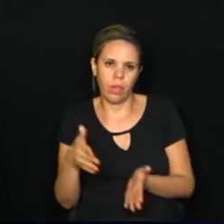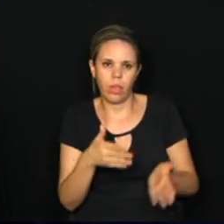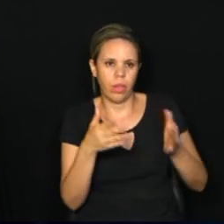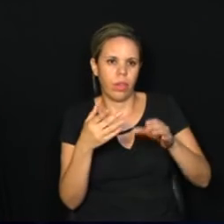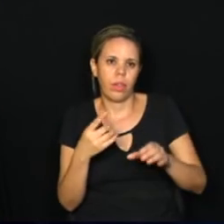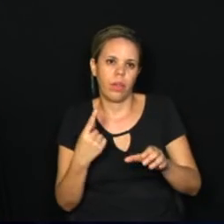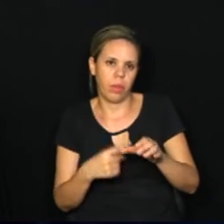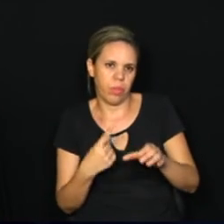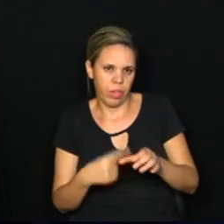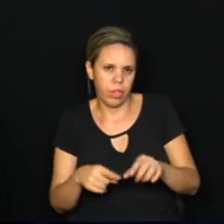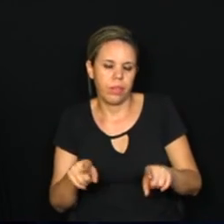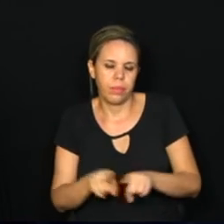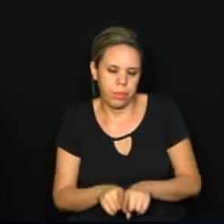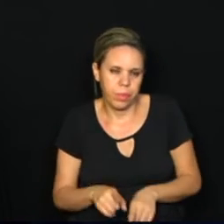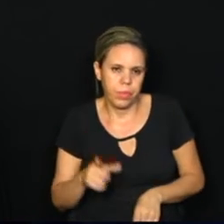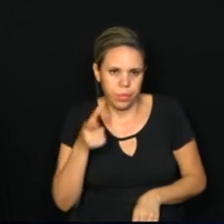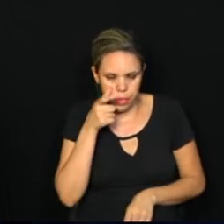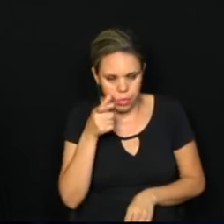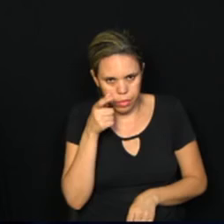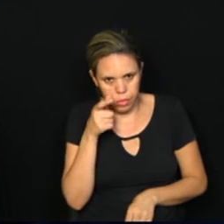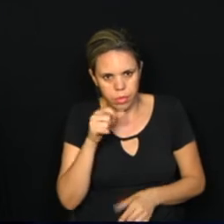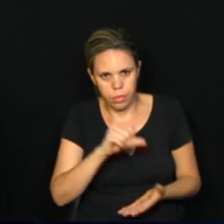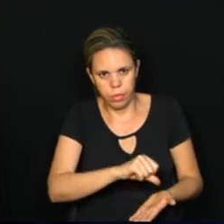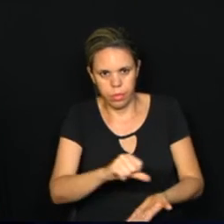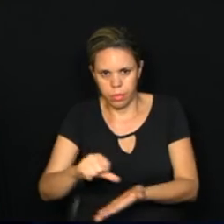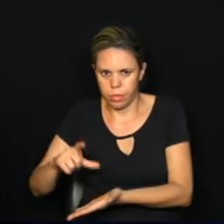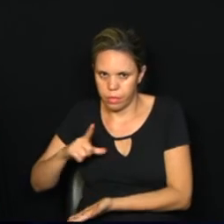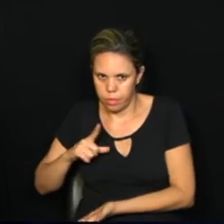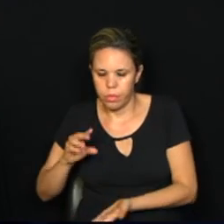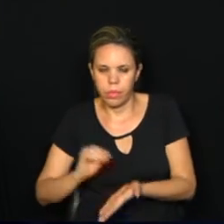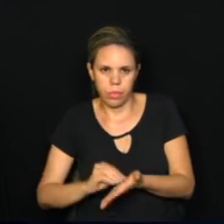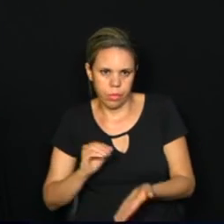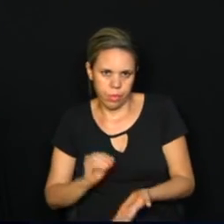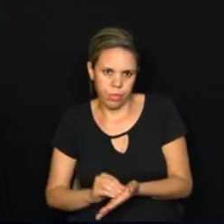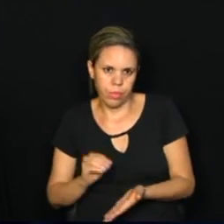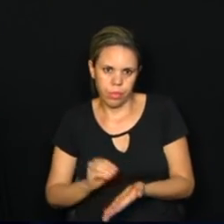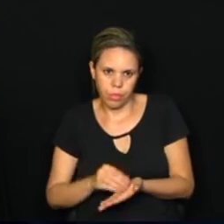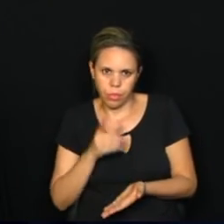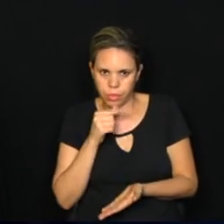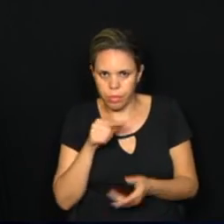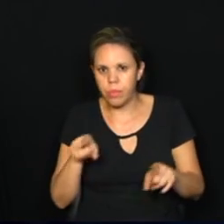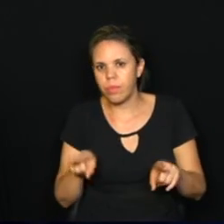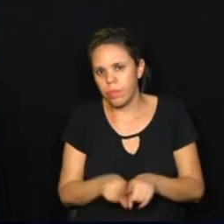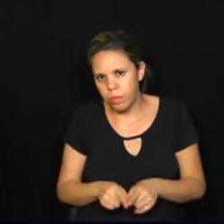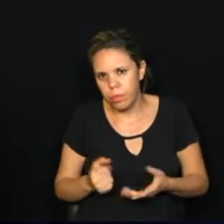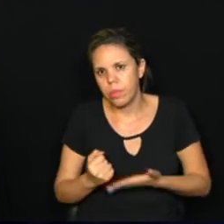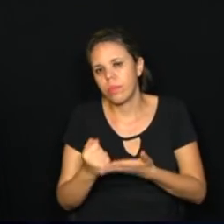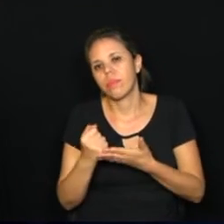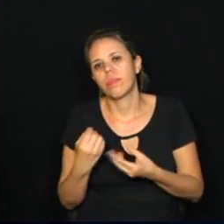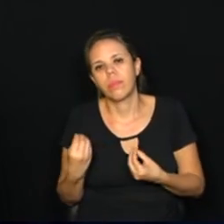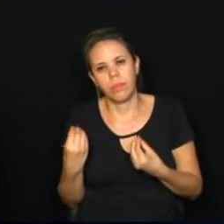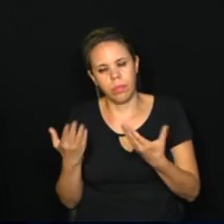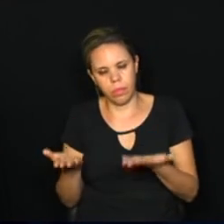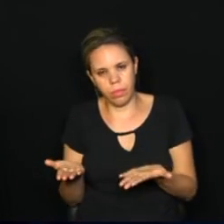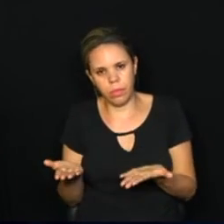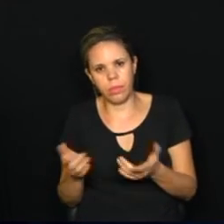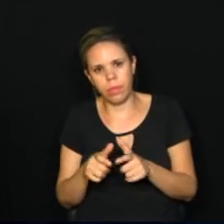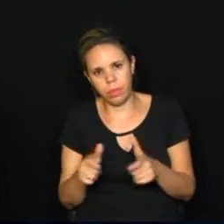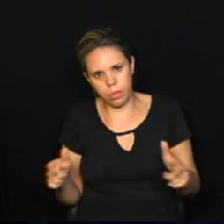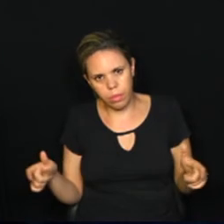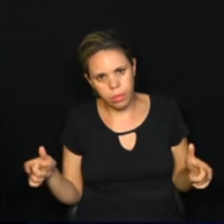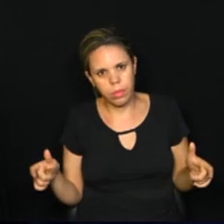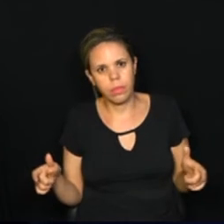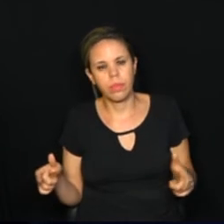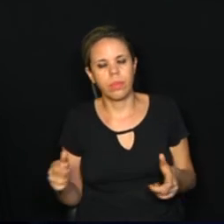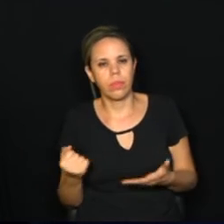Onde a gente viu ali que também é uma região que tem um déficit hídrico, e ele também vai viabilizar aí ampliações de vazões